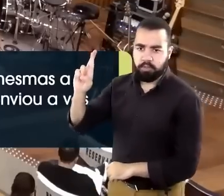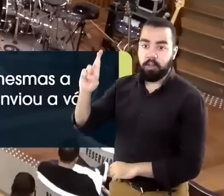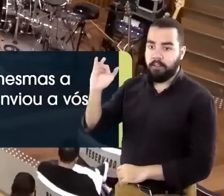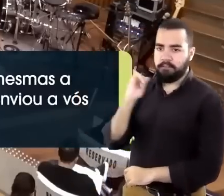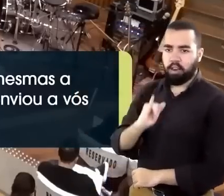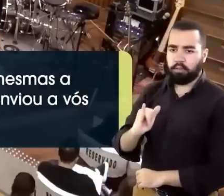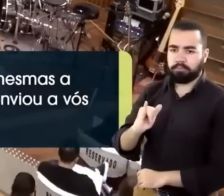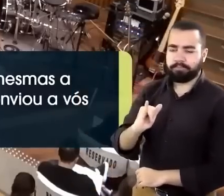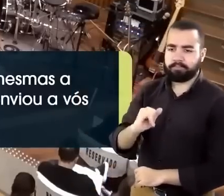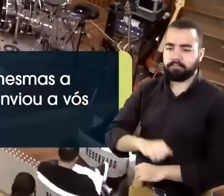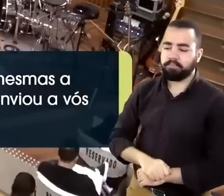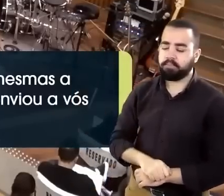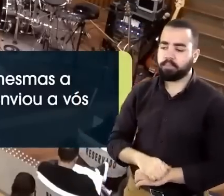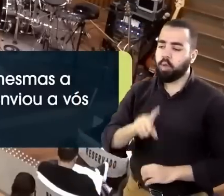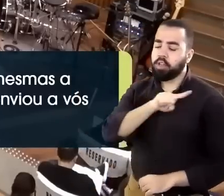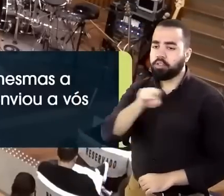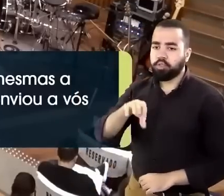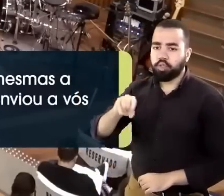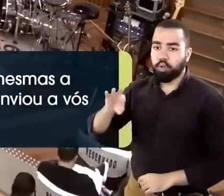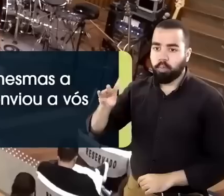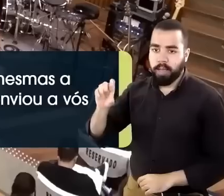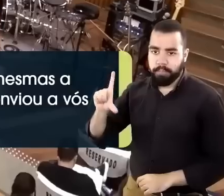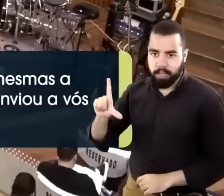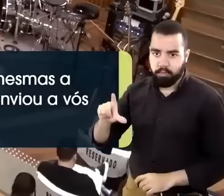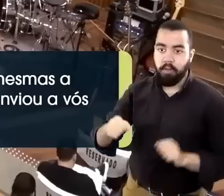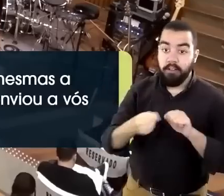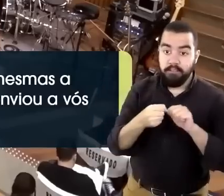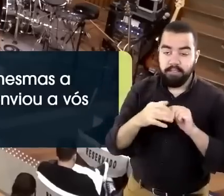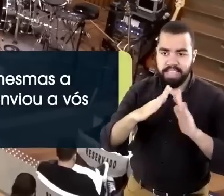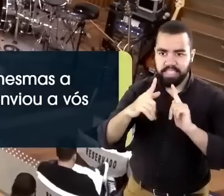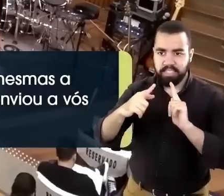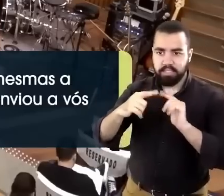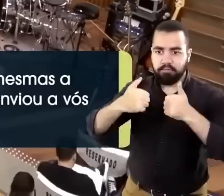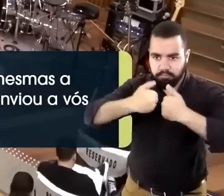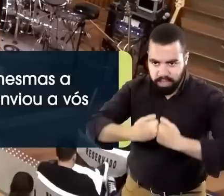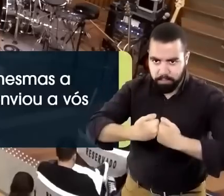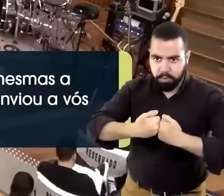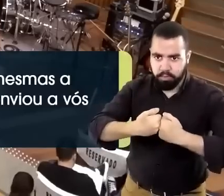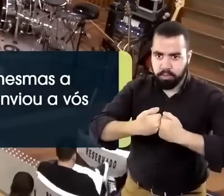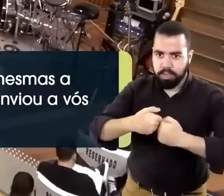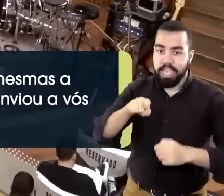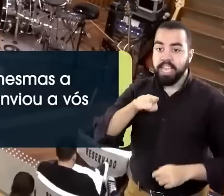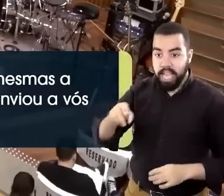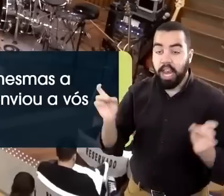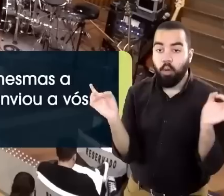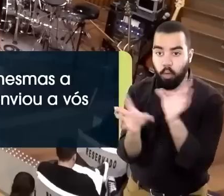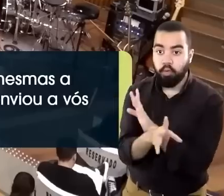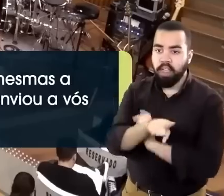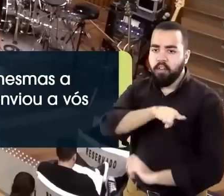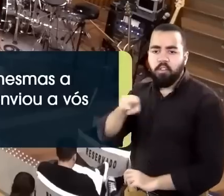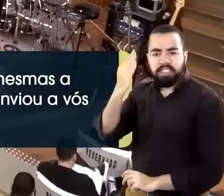Zorobabel lançaram os fundamentos desta casa, elas mesmas acabarão, para que saibais que o Senhor